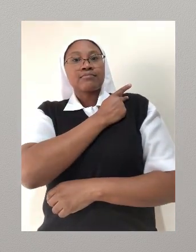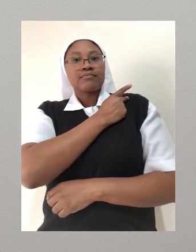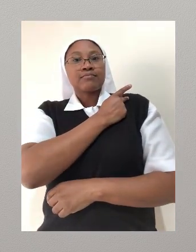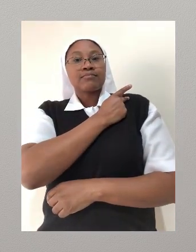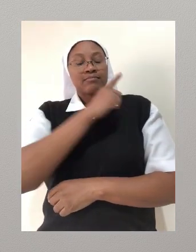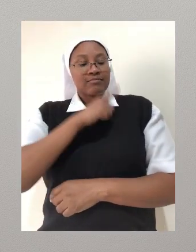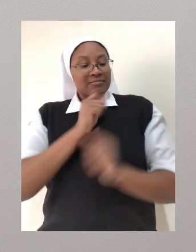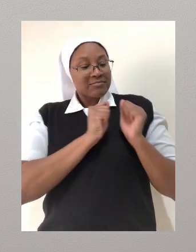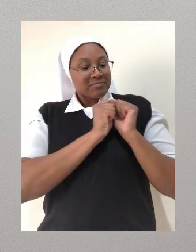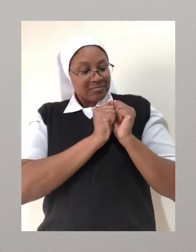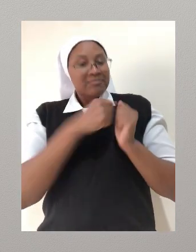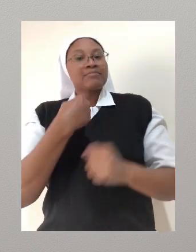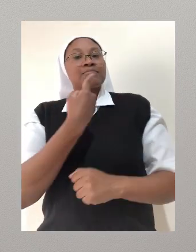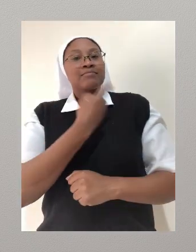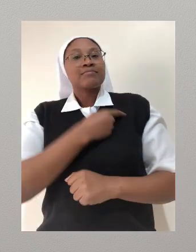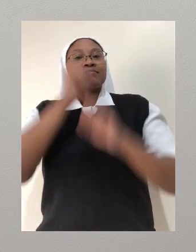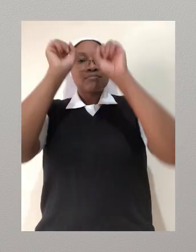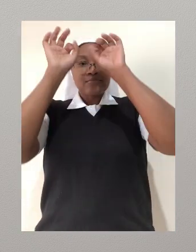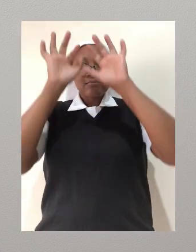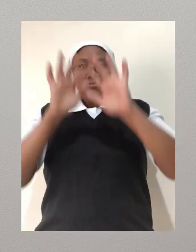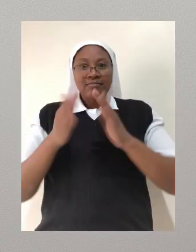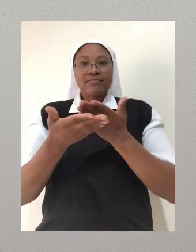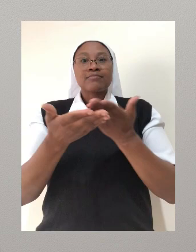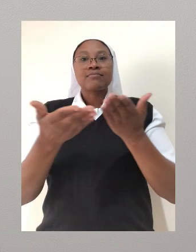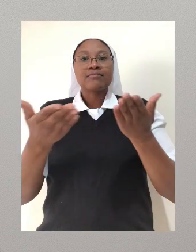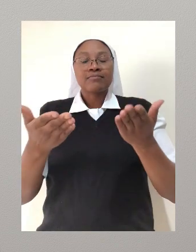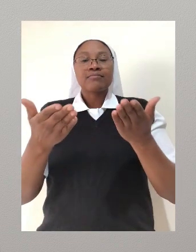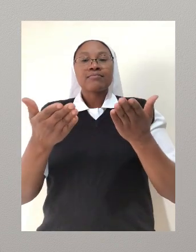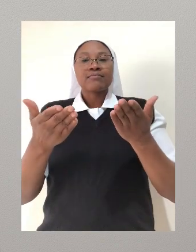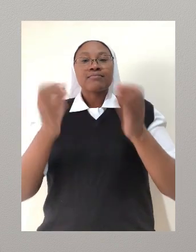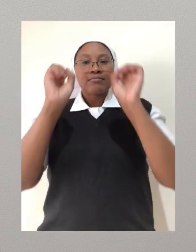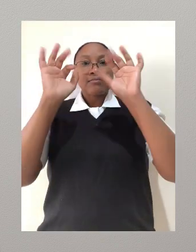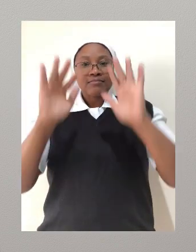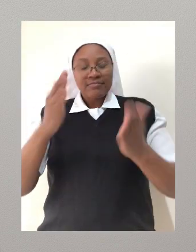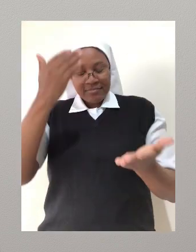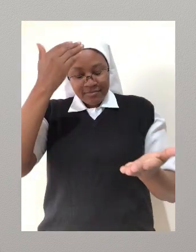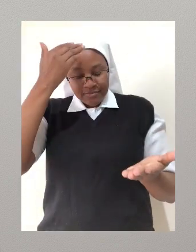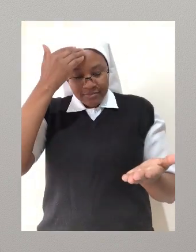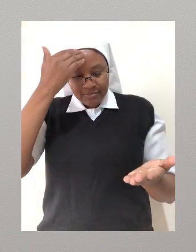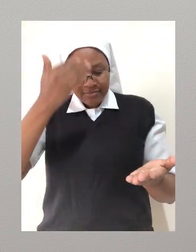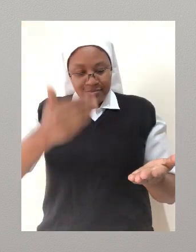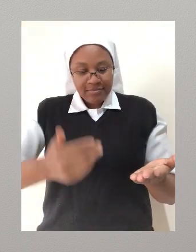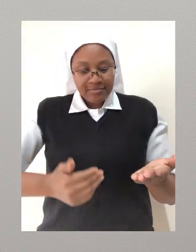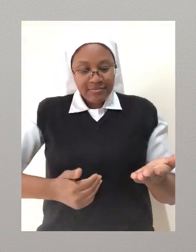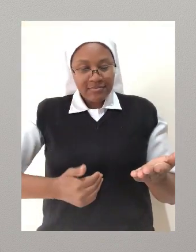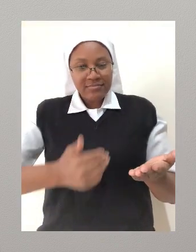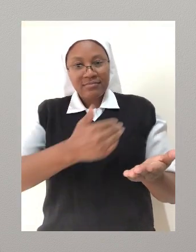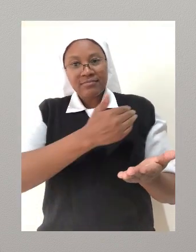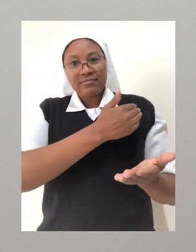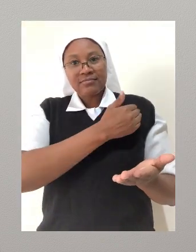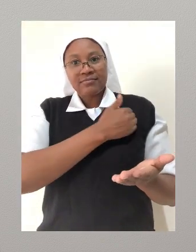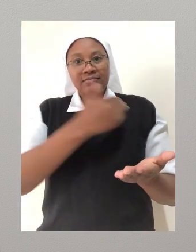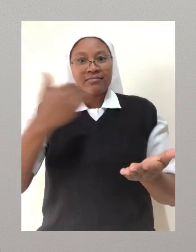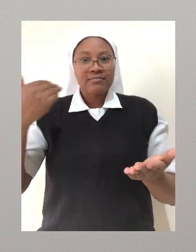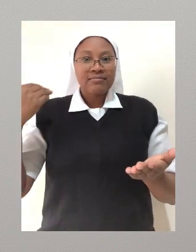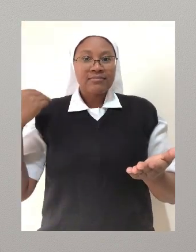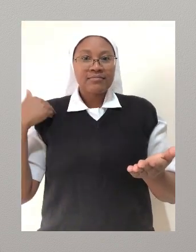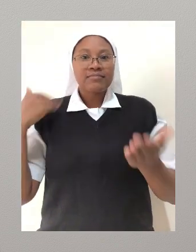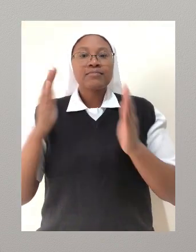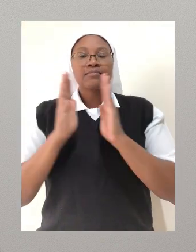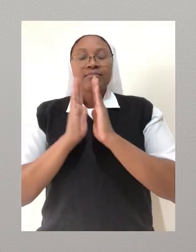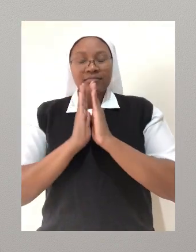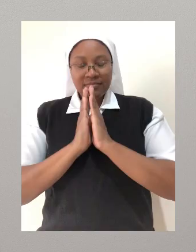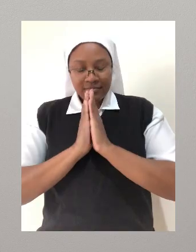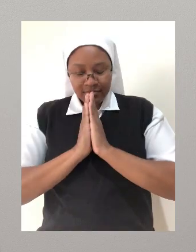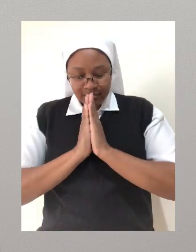temos aqui conosco ele derrame sobre vós a sua benção em nome do pai e do filho e do